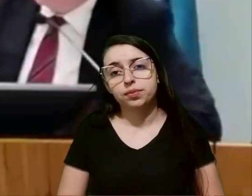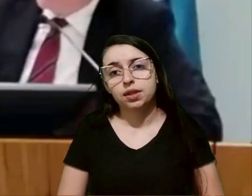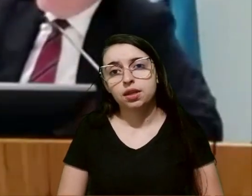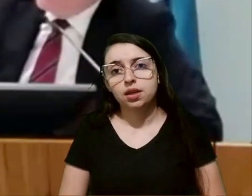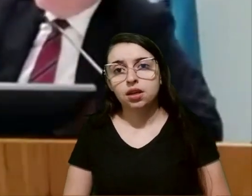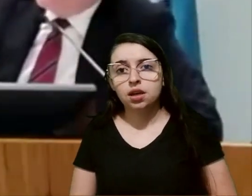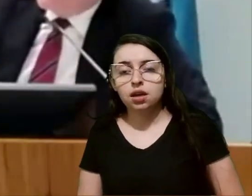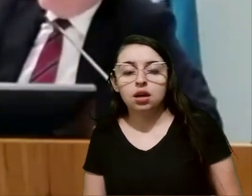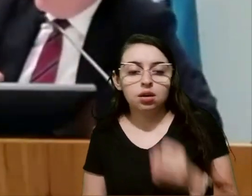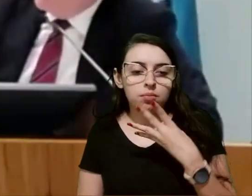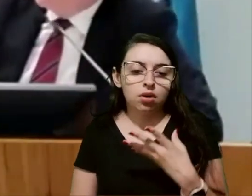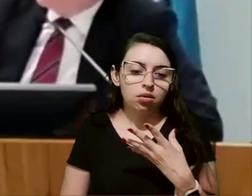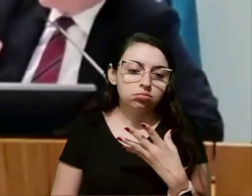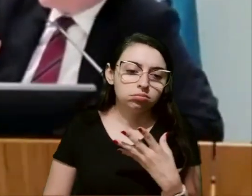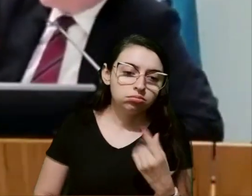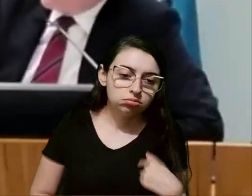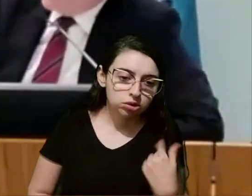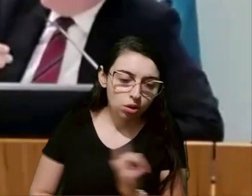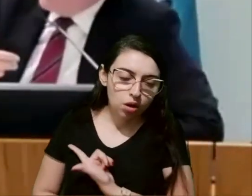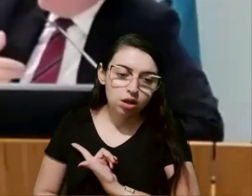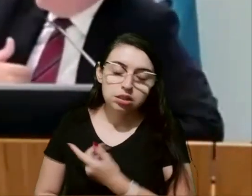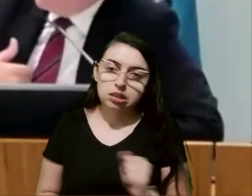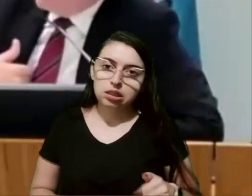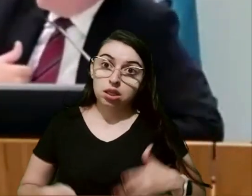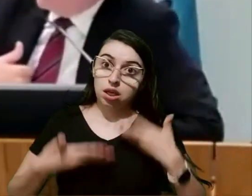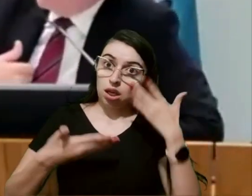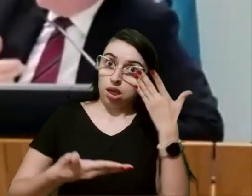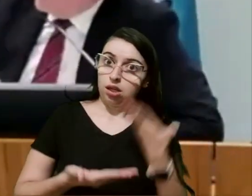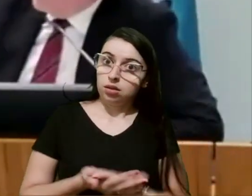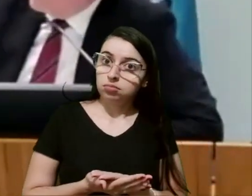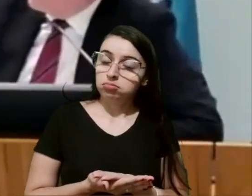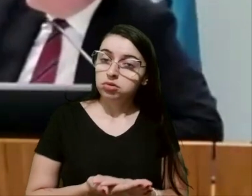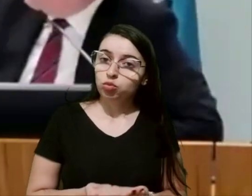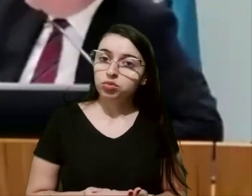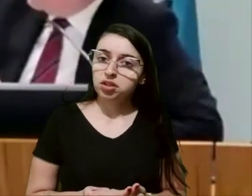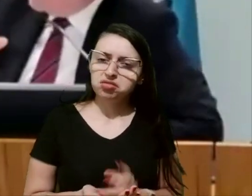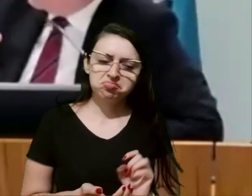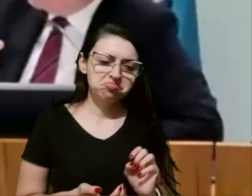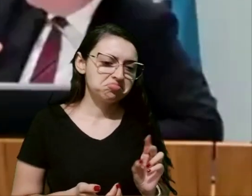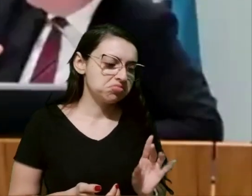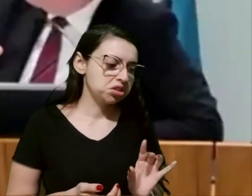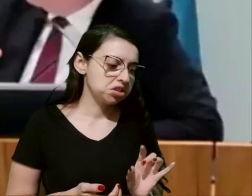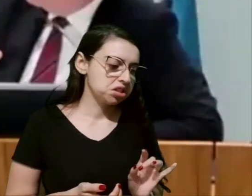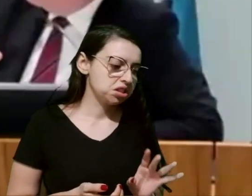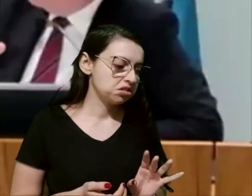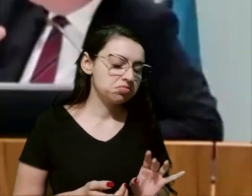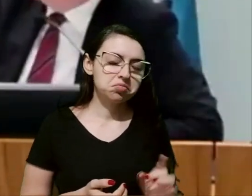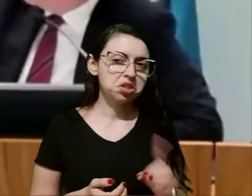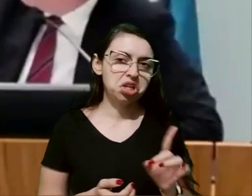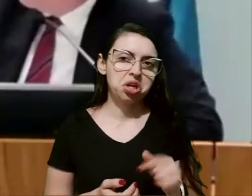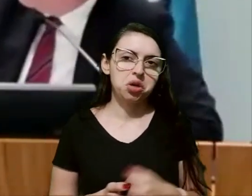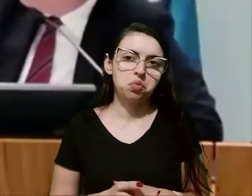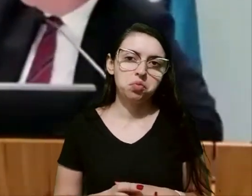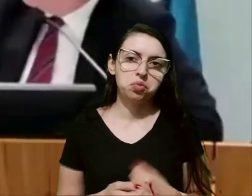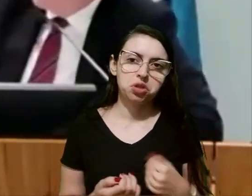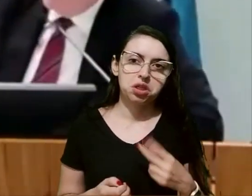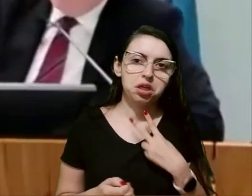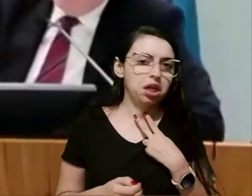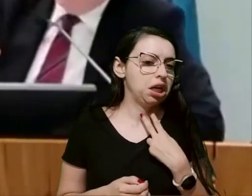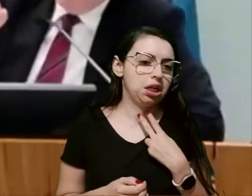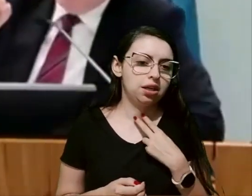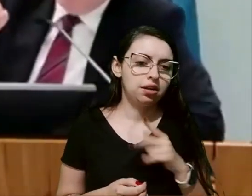ponto. Bom, para nossa surpresa, eu achei que isso não pudesse